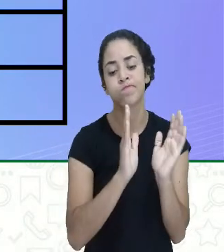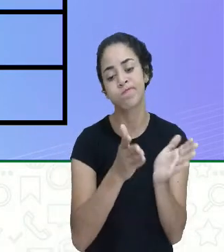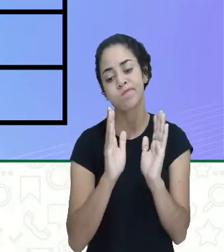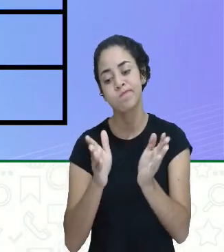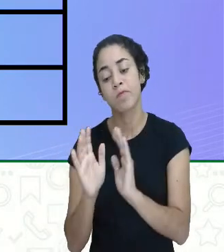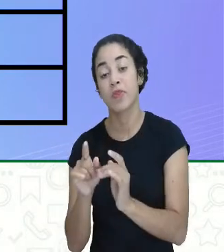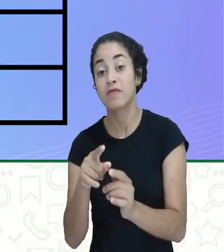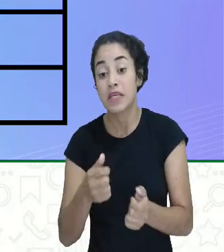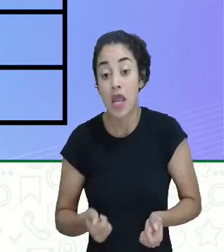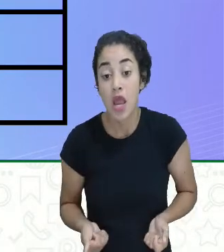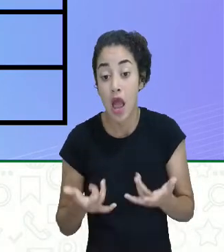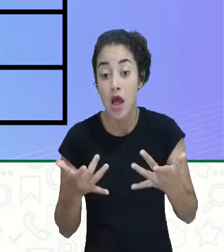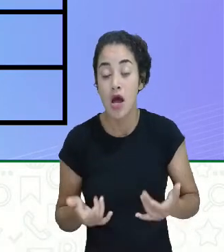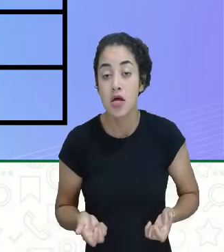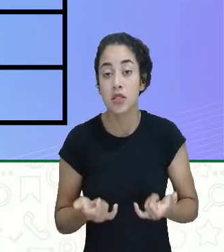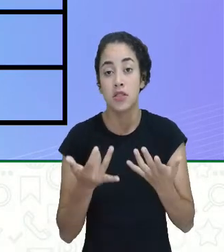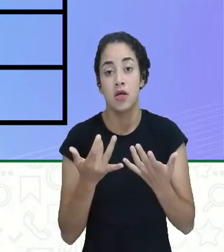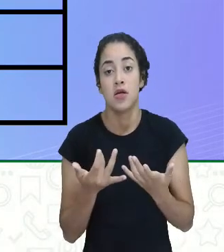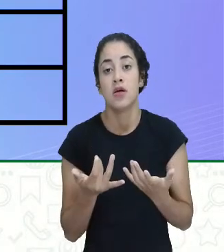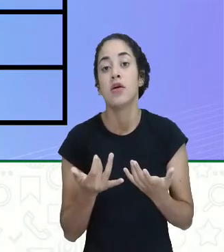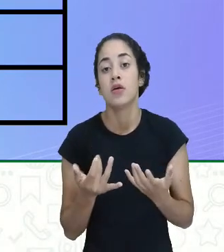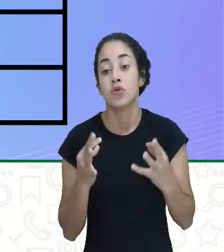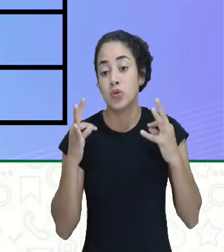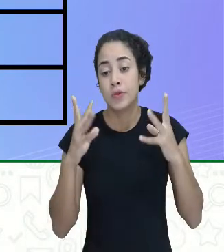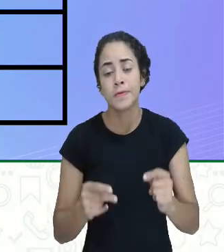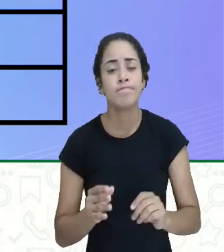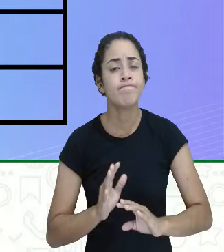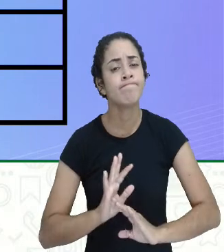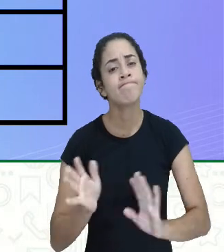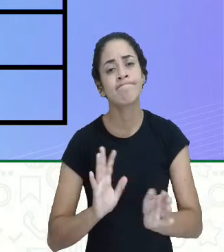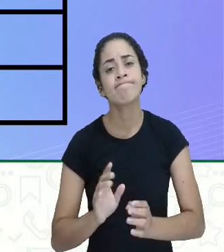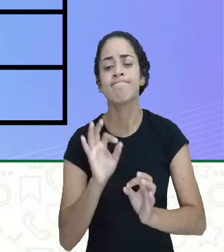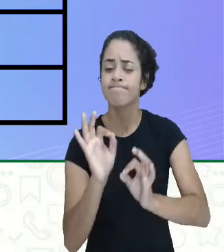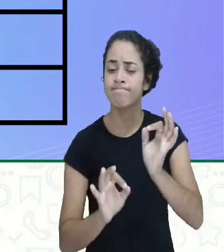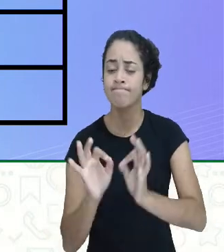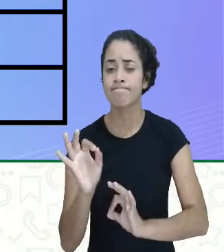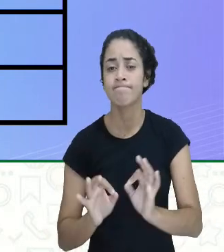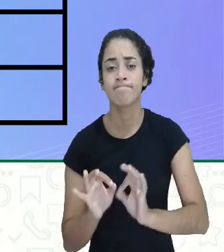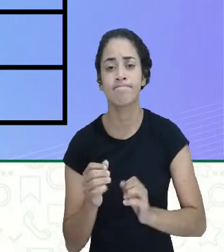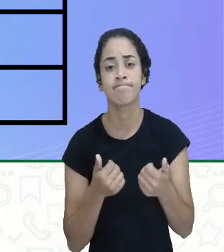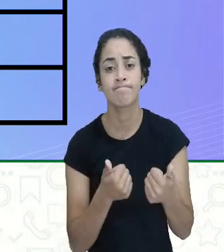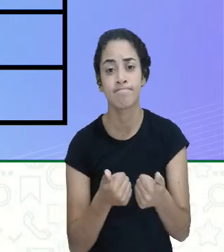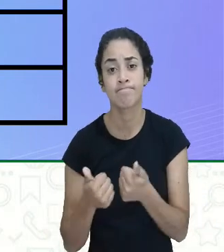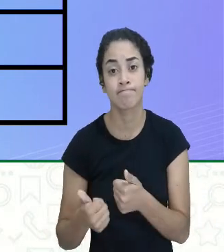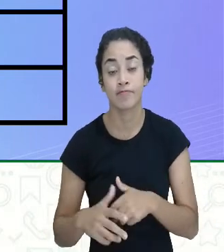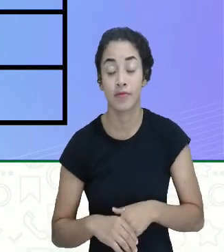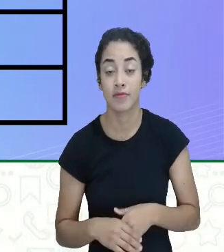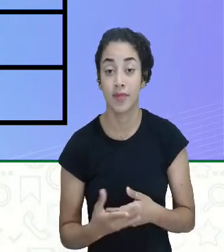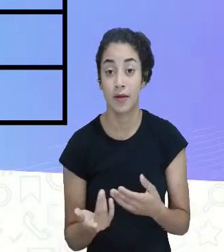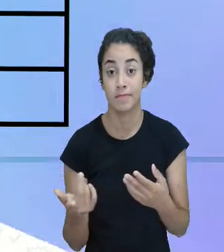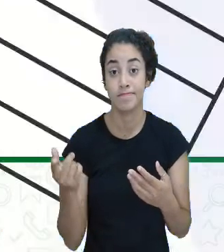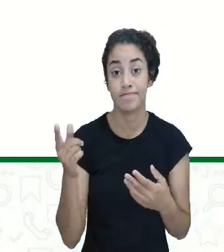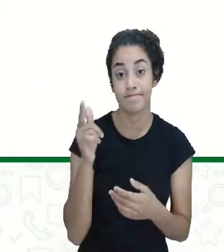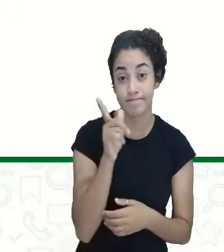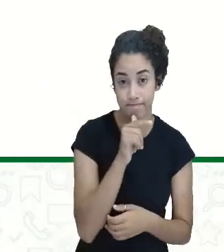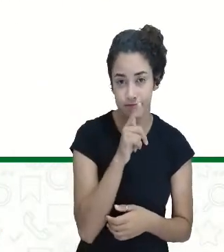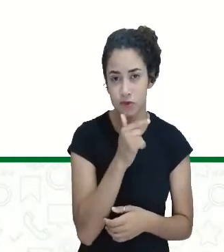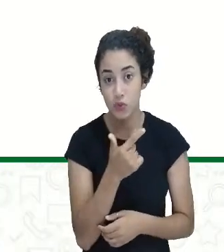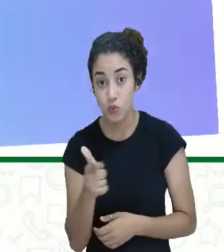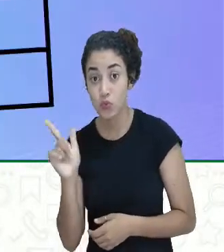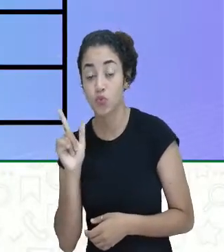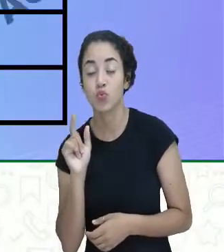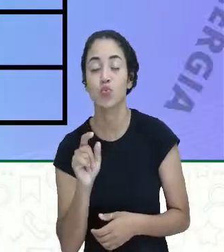aí dentro desses valores, né? Então, eu tenho água e o